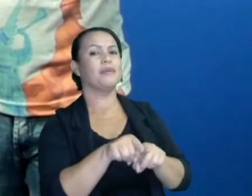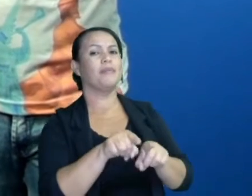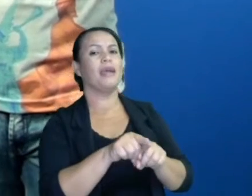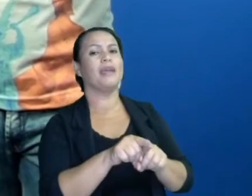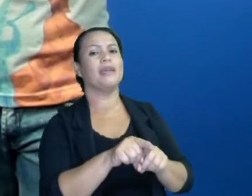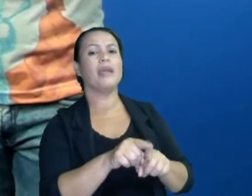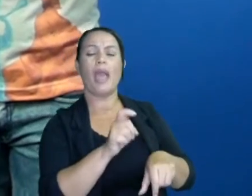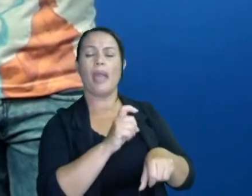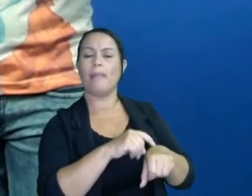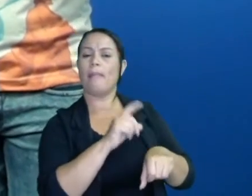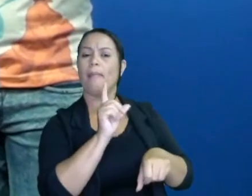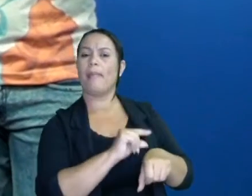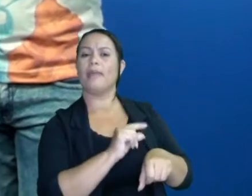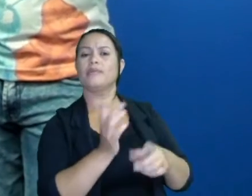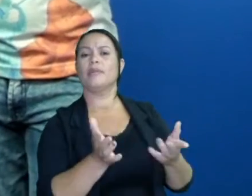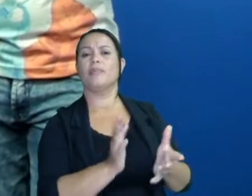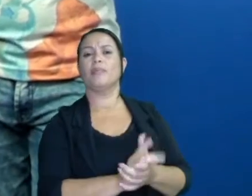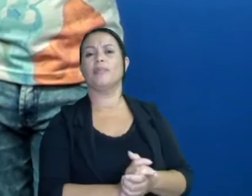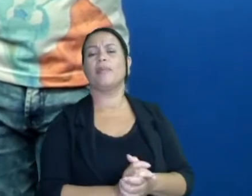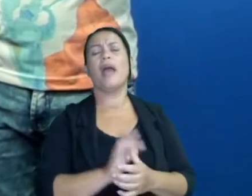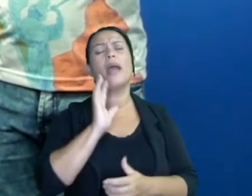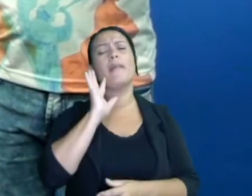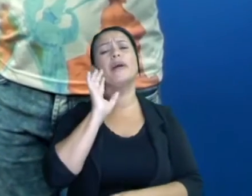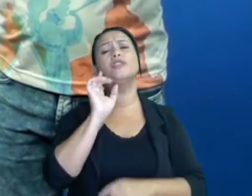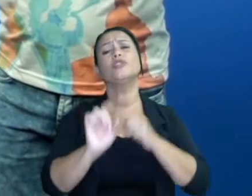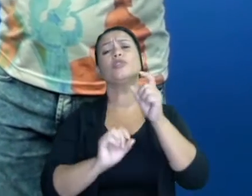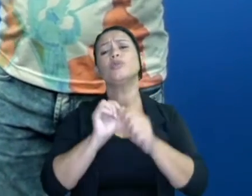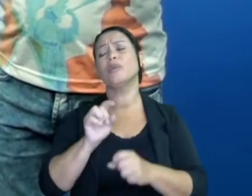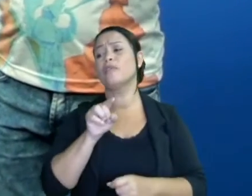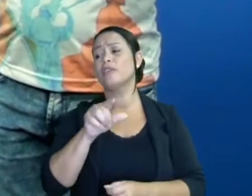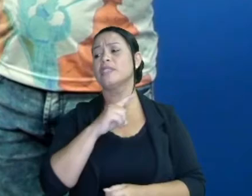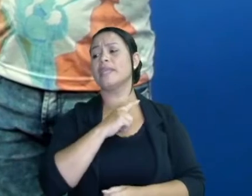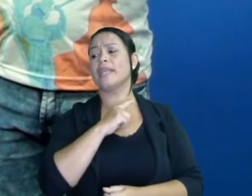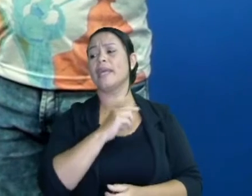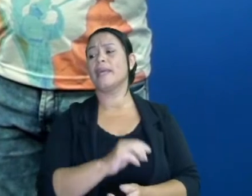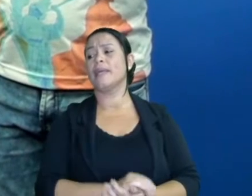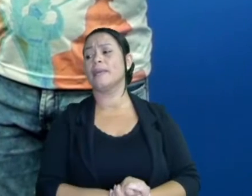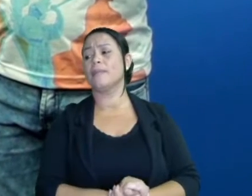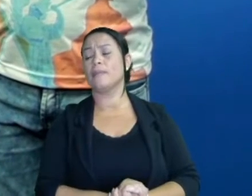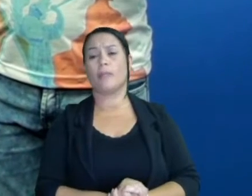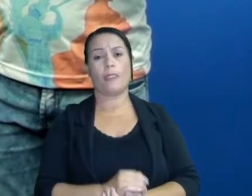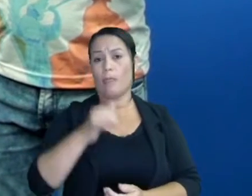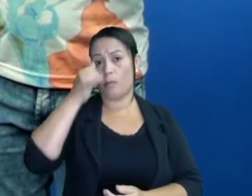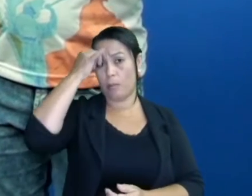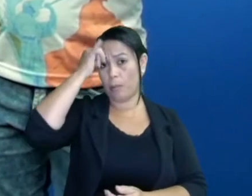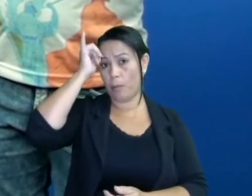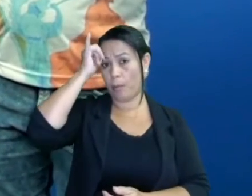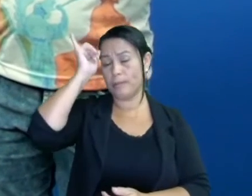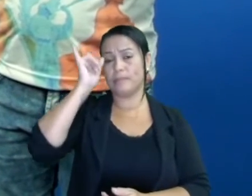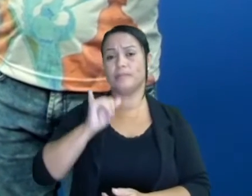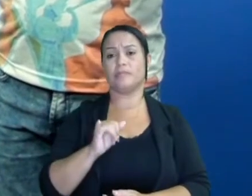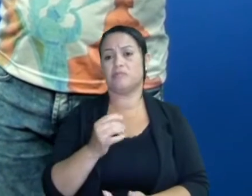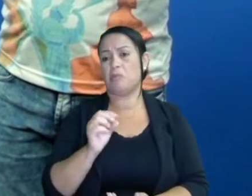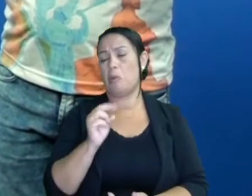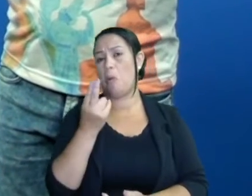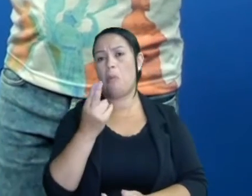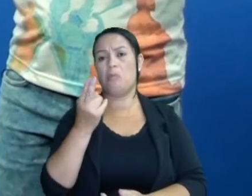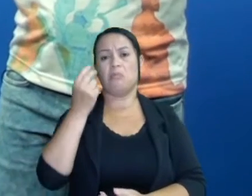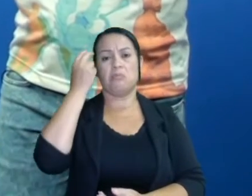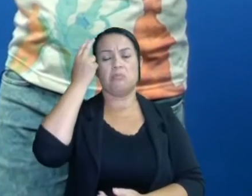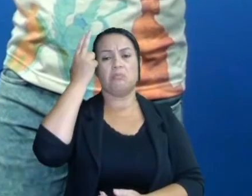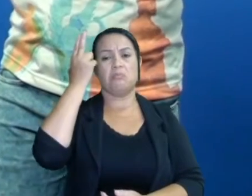tempo. Ou seja, imagine o seguinte, você tem um bovino ou um cavalo que